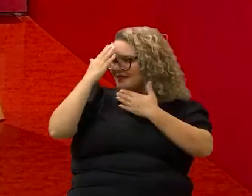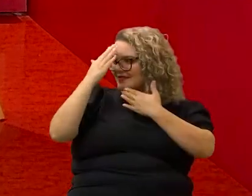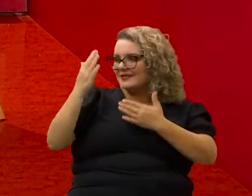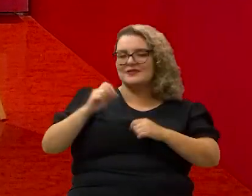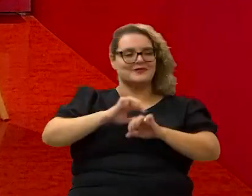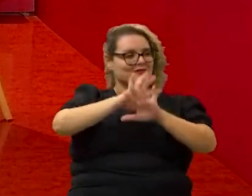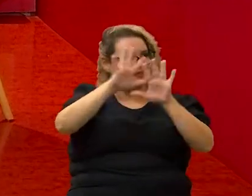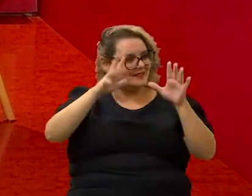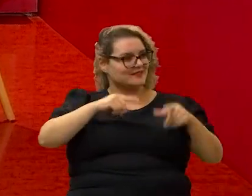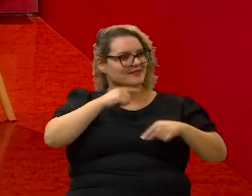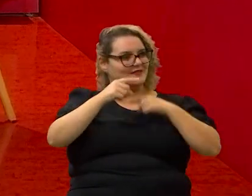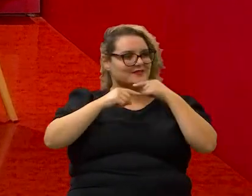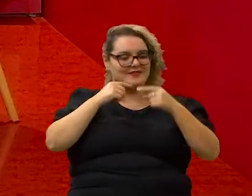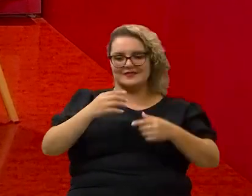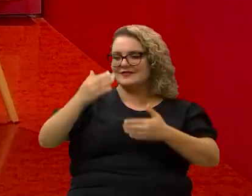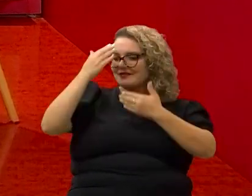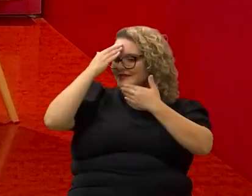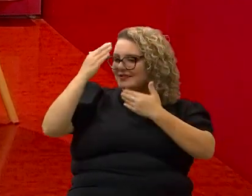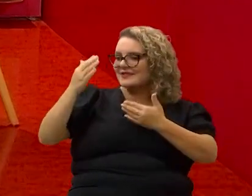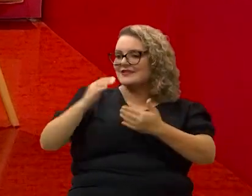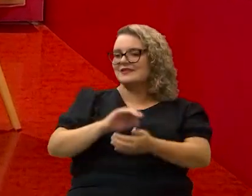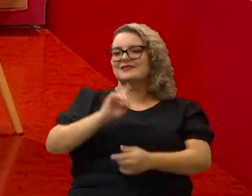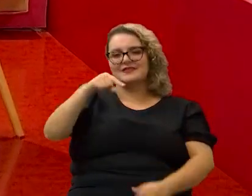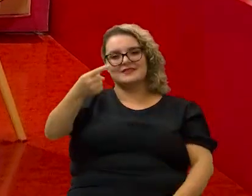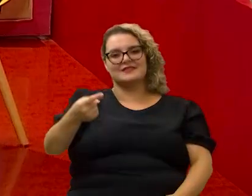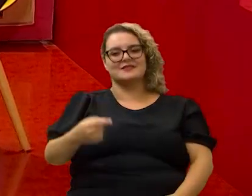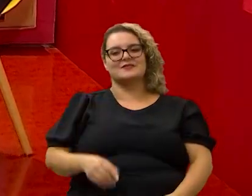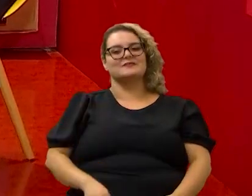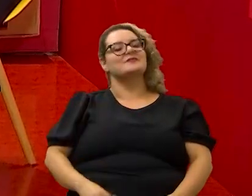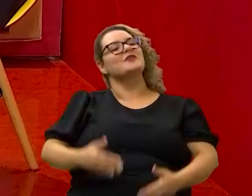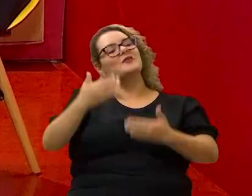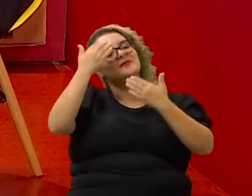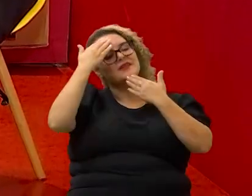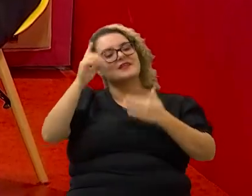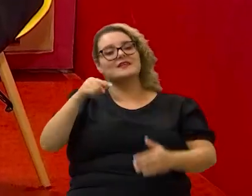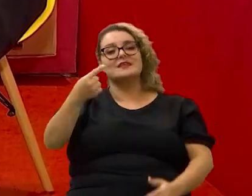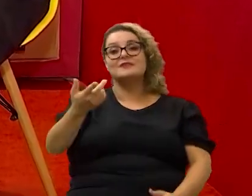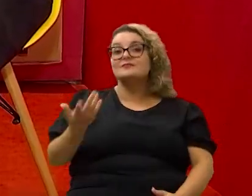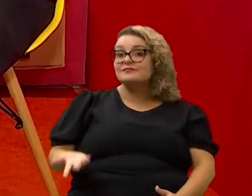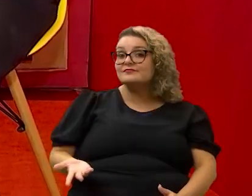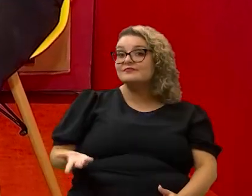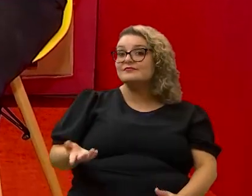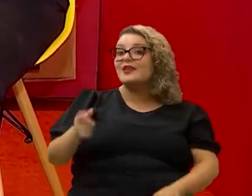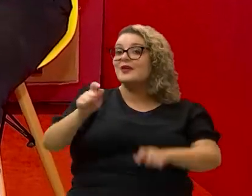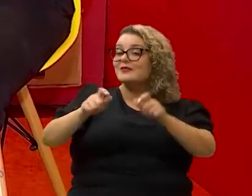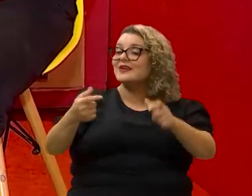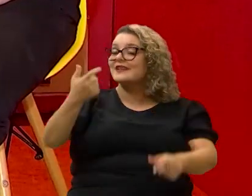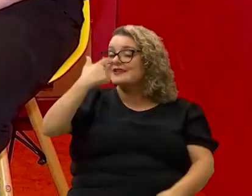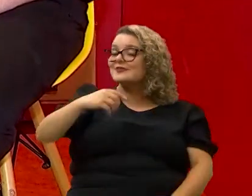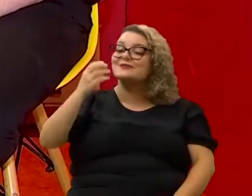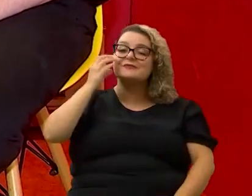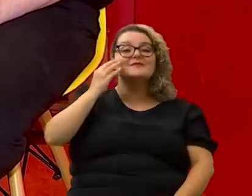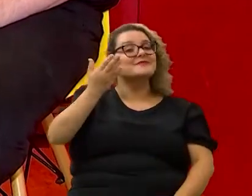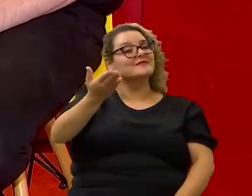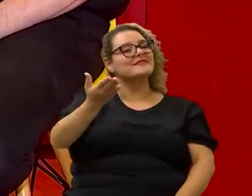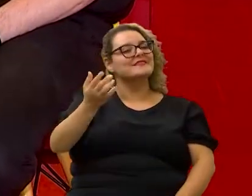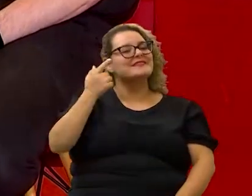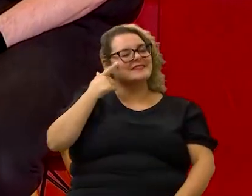obrigado. Esclareceu aí todas as dúvidas. Obrigadão. Valeu. Até a próxima. Muito obrigado, até a próxima. É isso aí, pessoal. Eu sou André